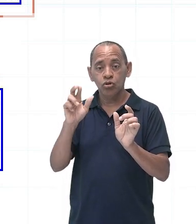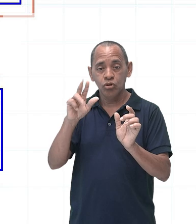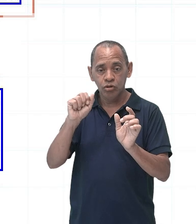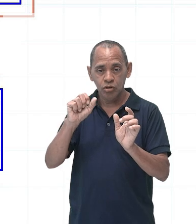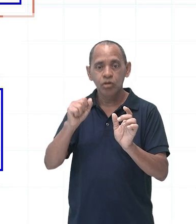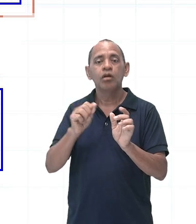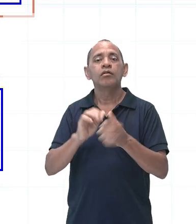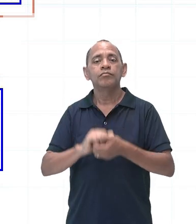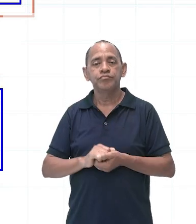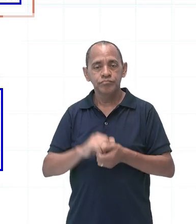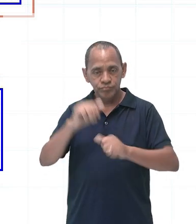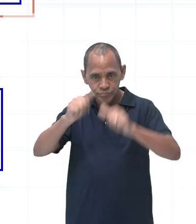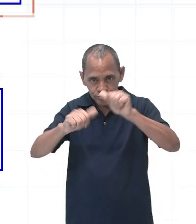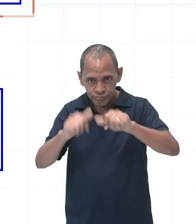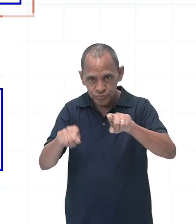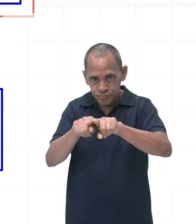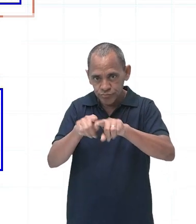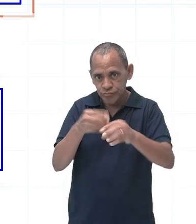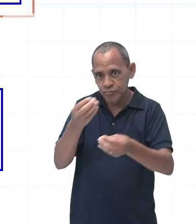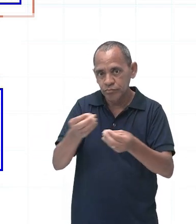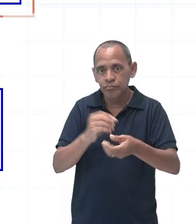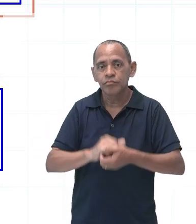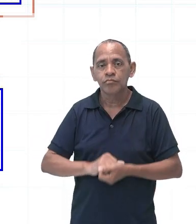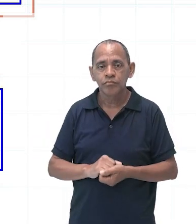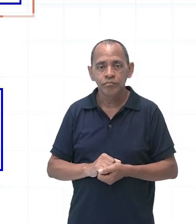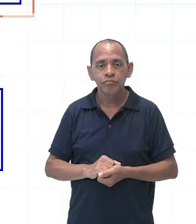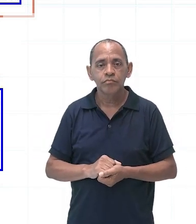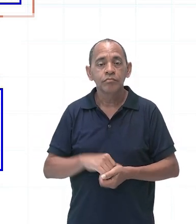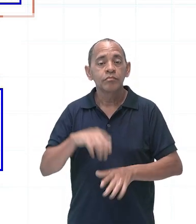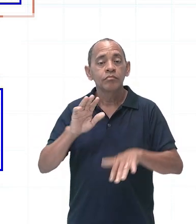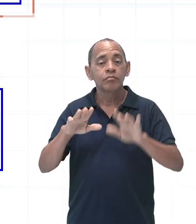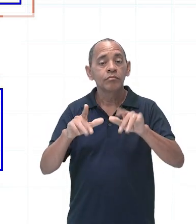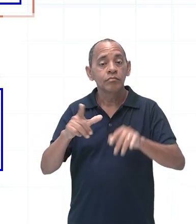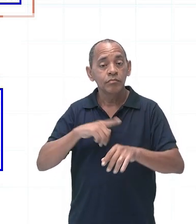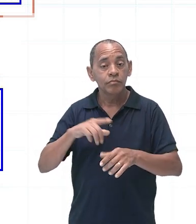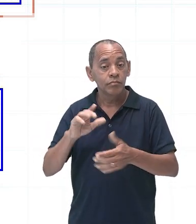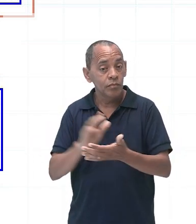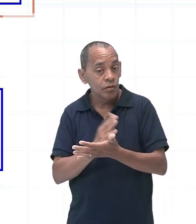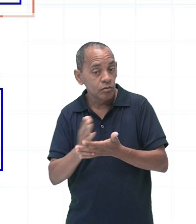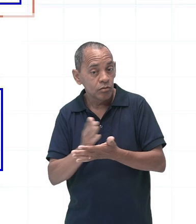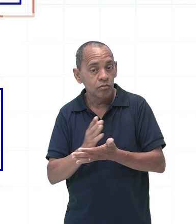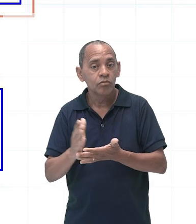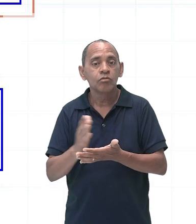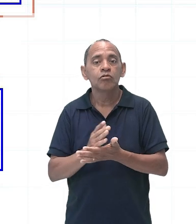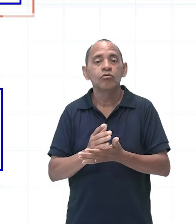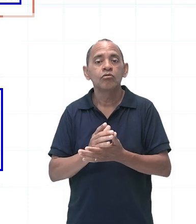de expressão serve para tomarmos cuidado, porque, às vezes, tem alguns